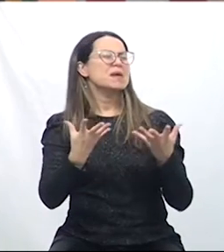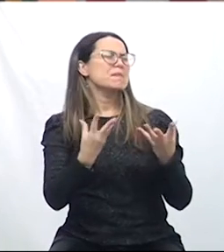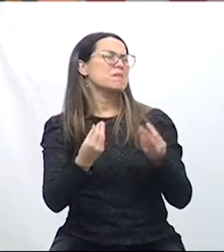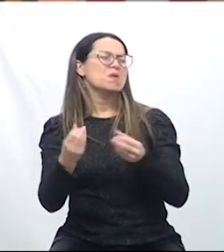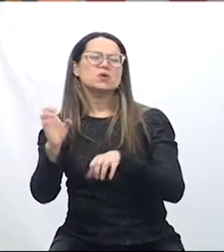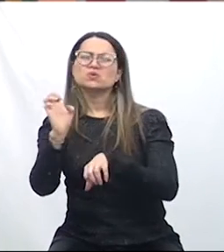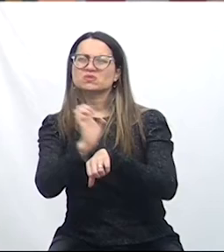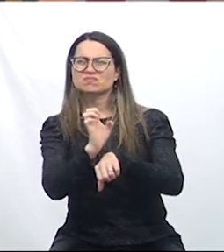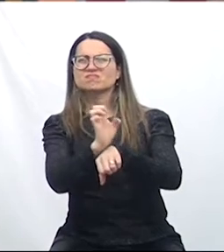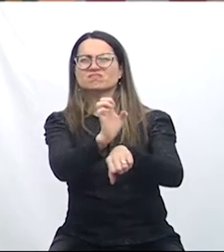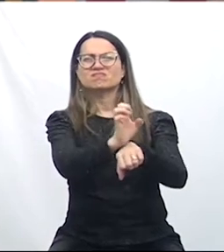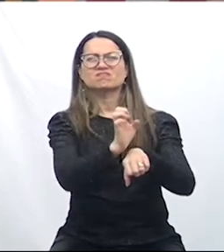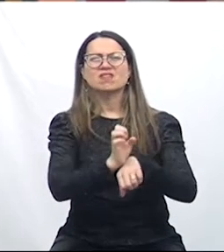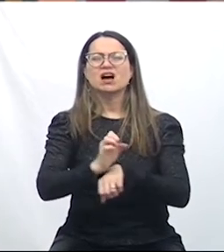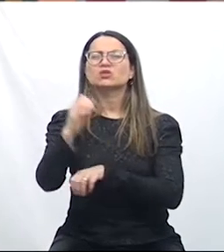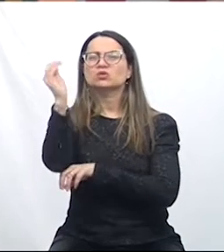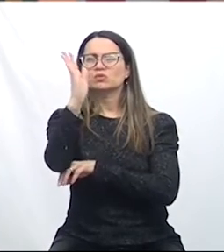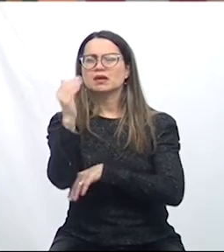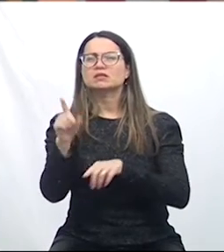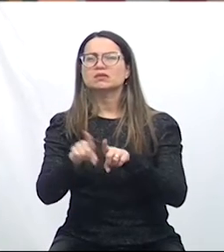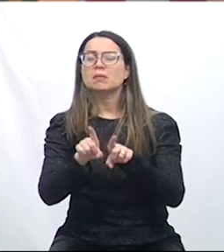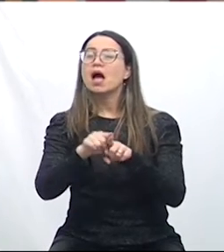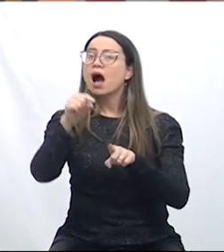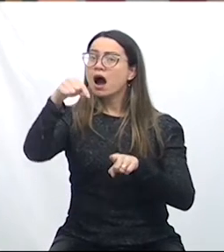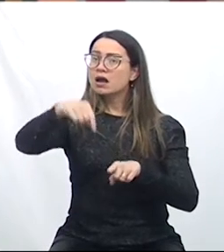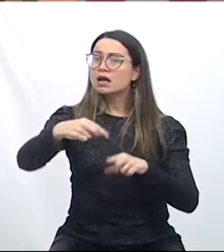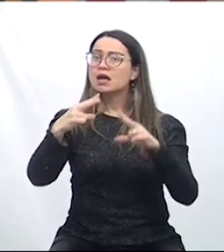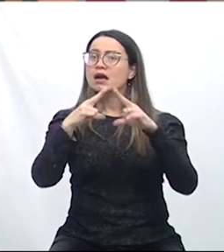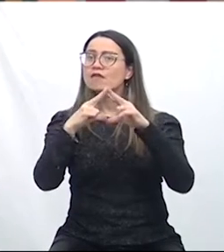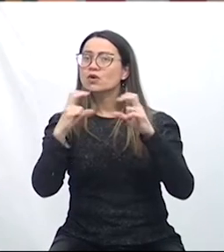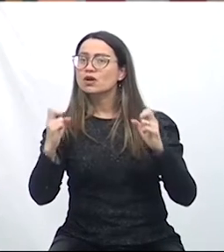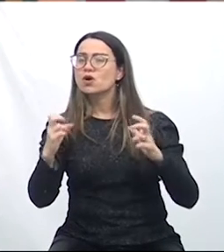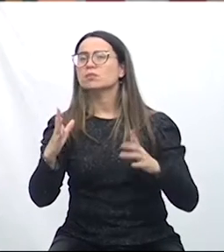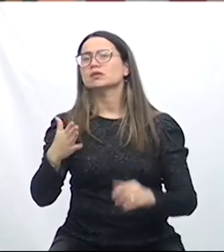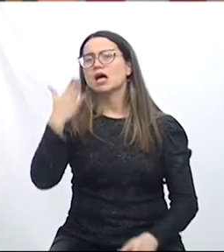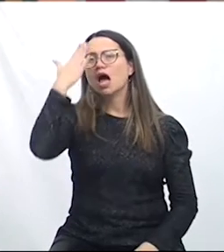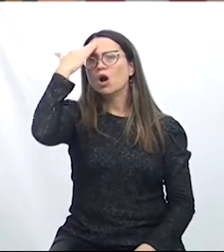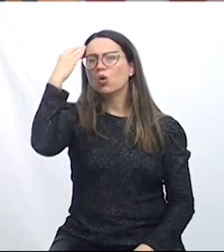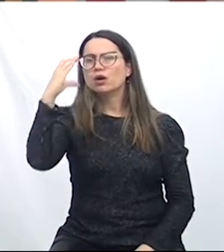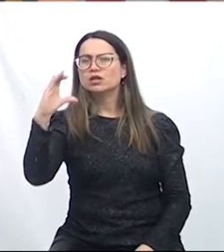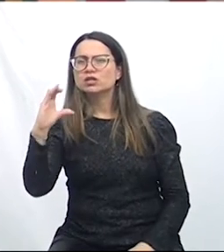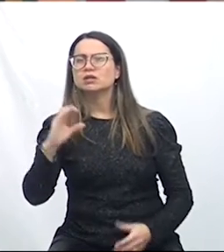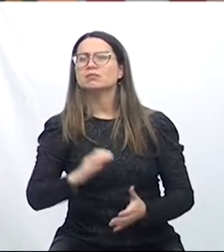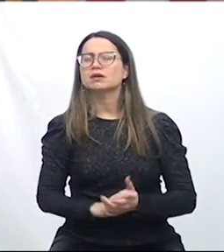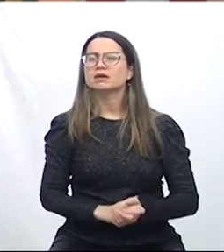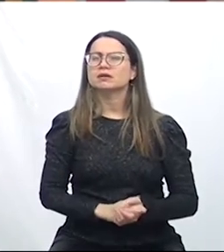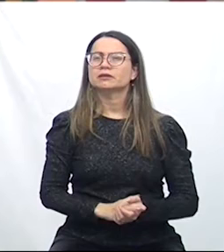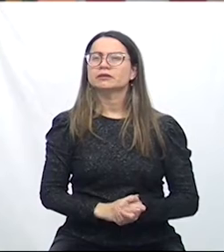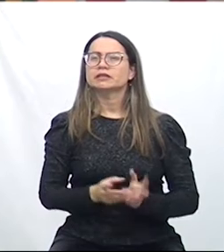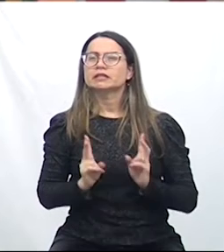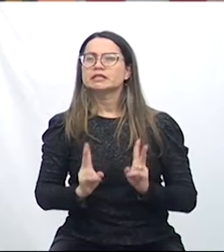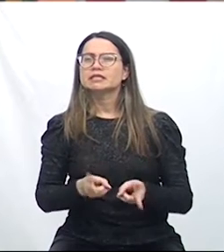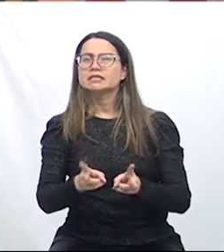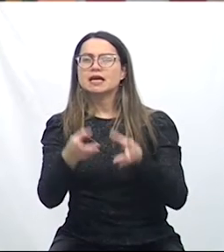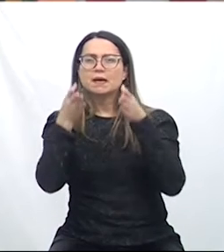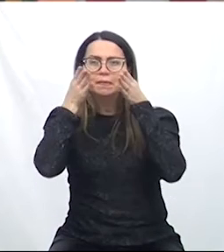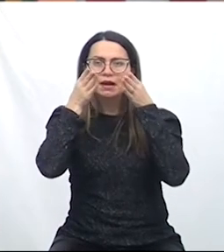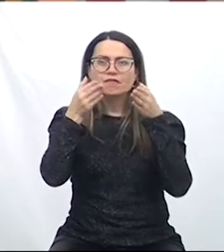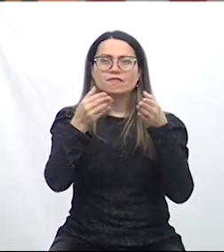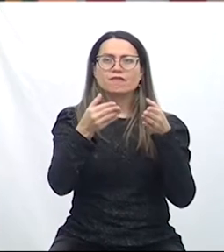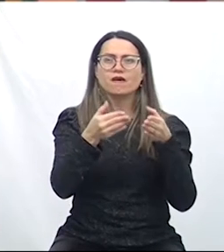várias capitais, aqui em Florianópolis, em Curitiba, sempre focado